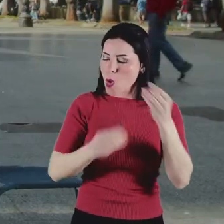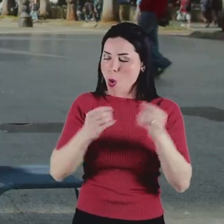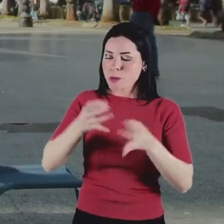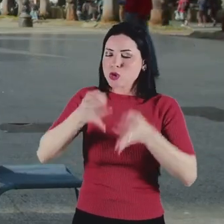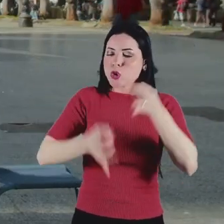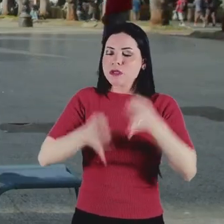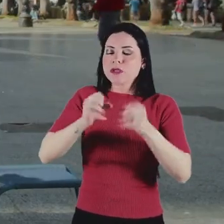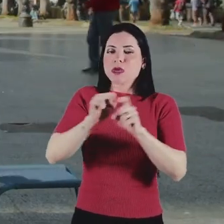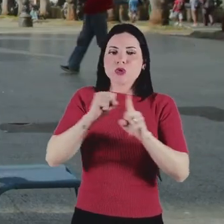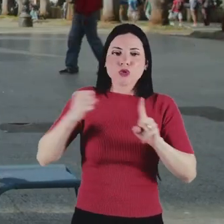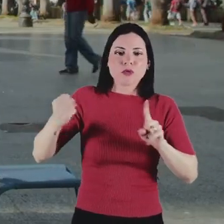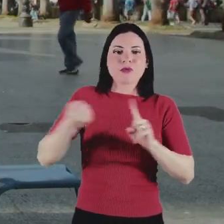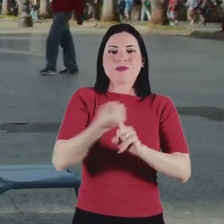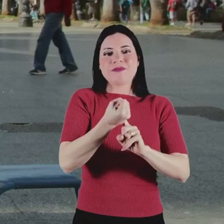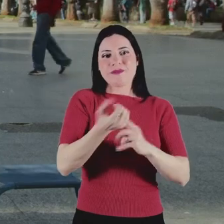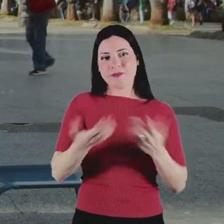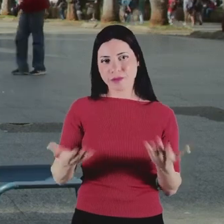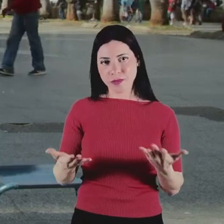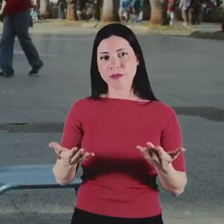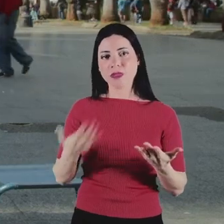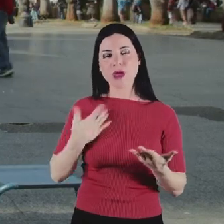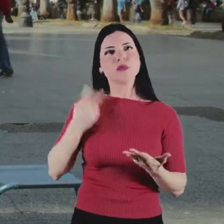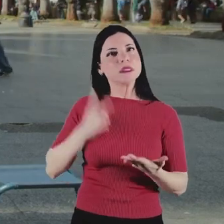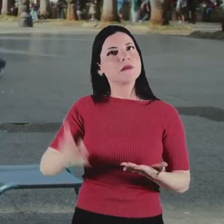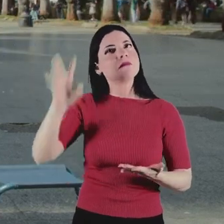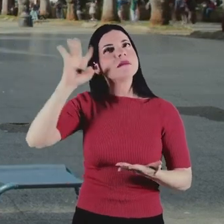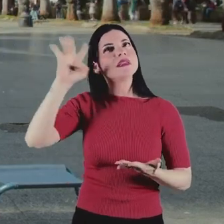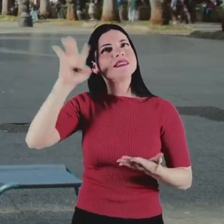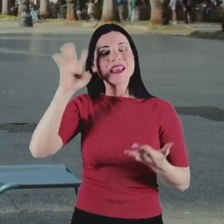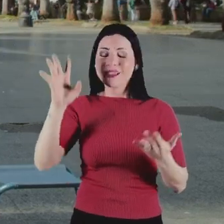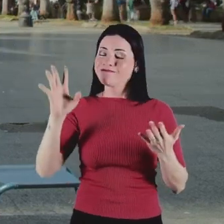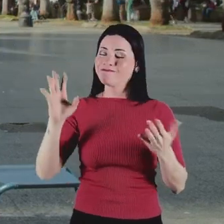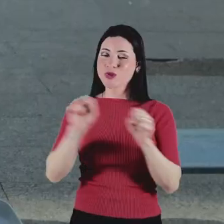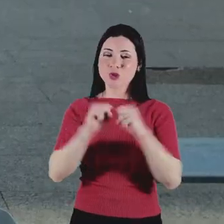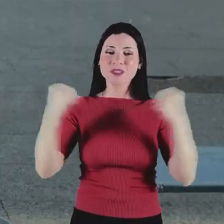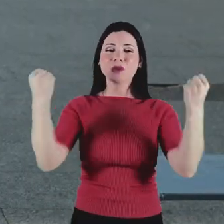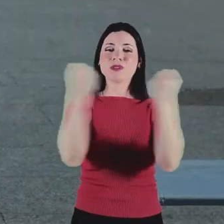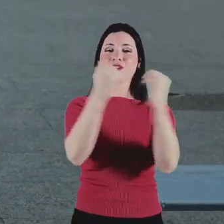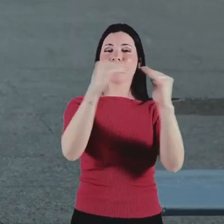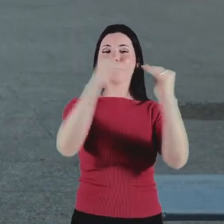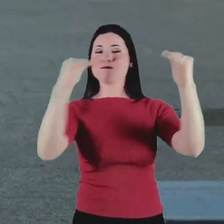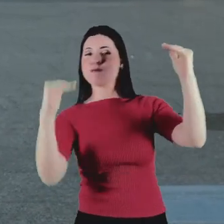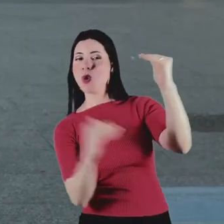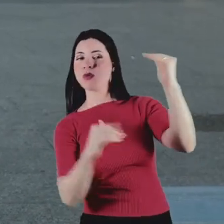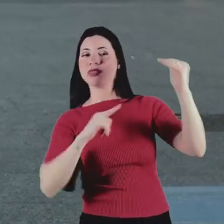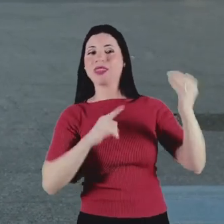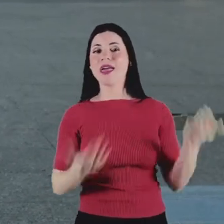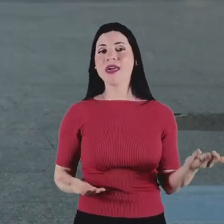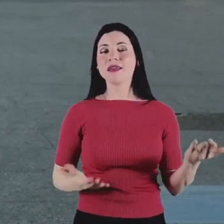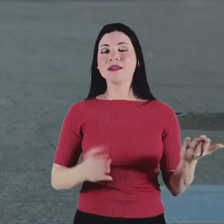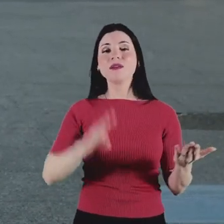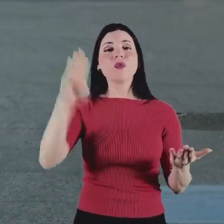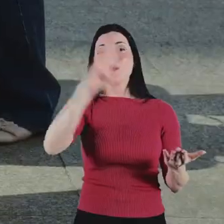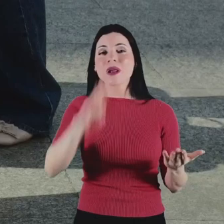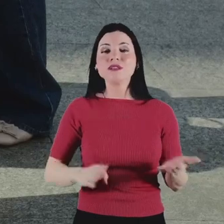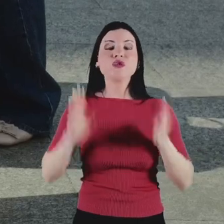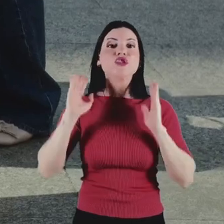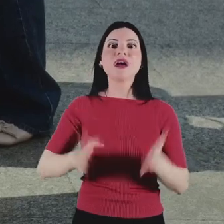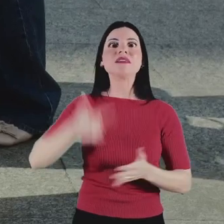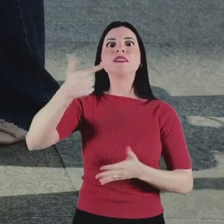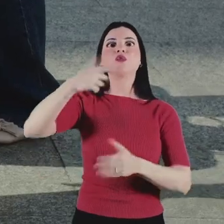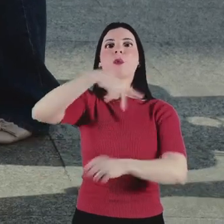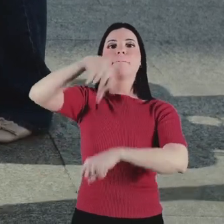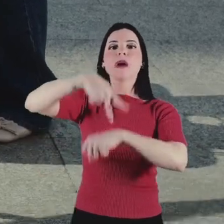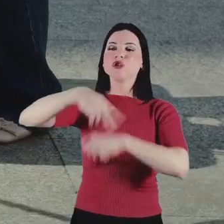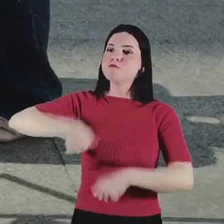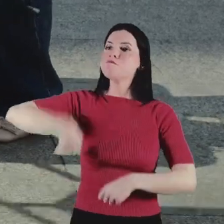questão de justiça social, né? De ter consciência da grande desigualdade, né? Eu tava vendo que o